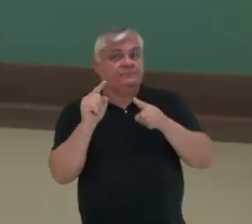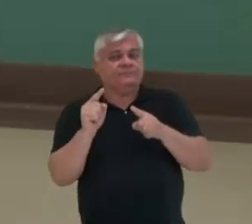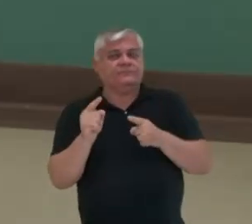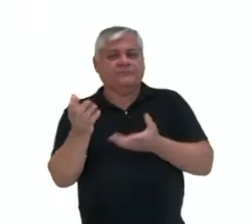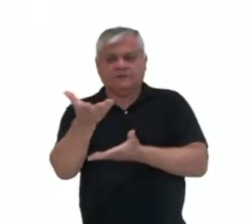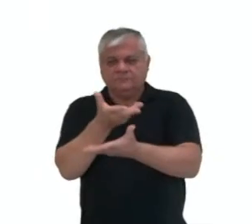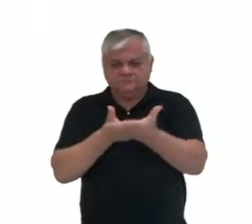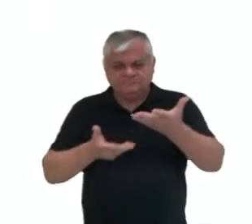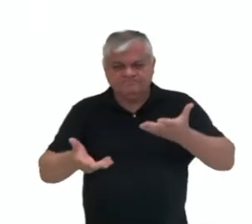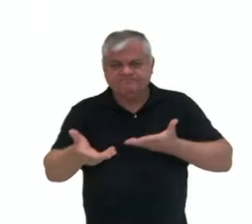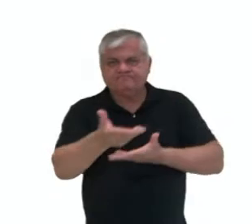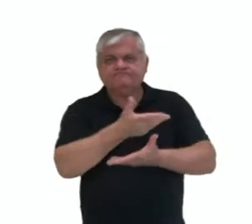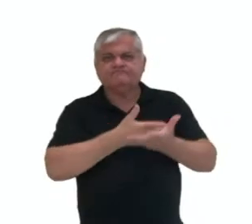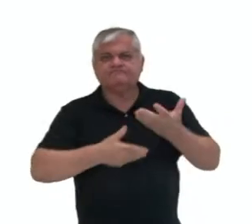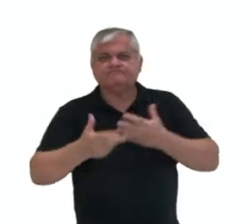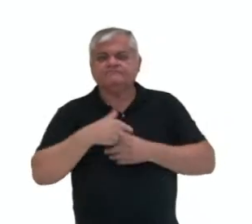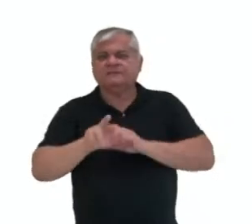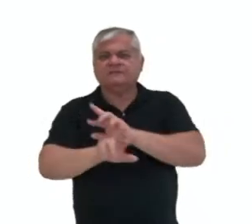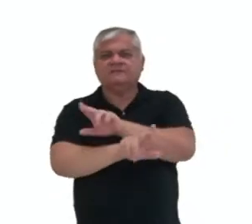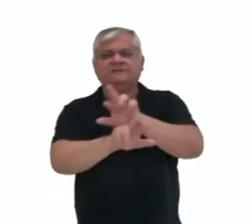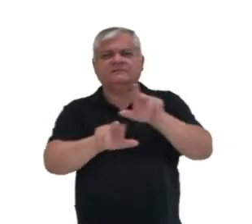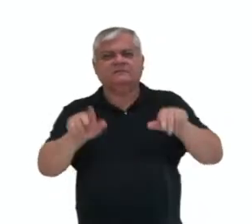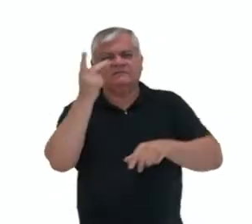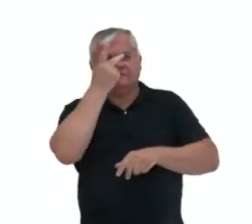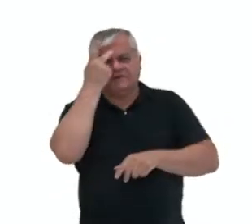com as diferenças já foi